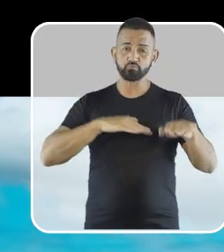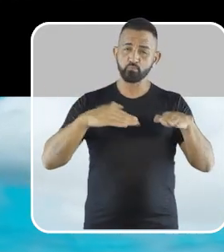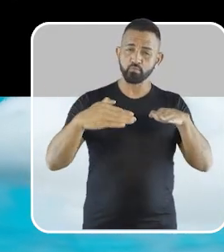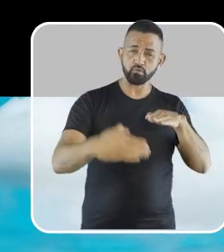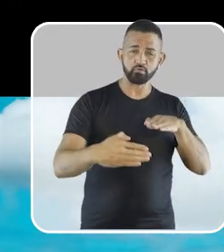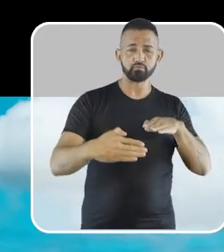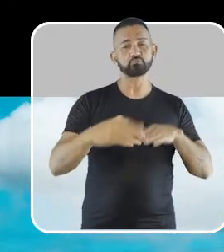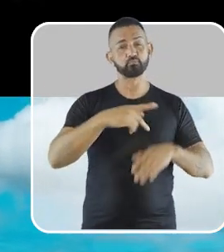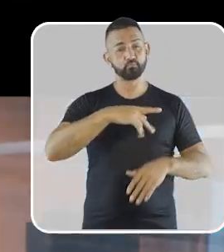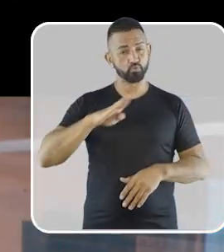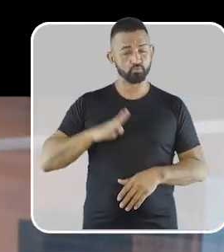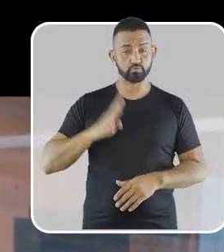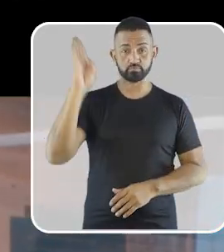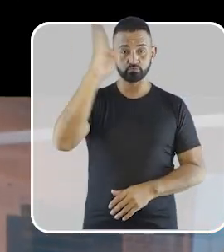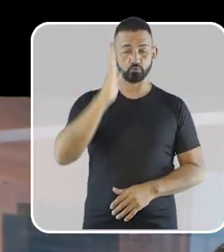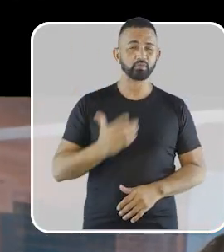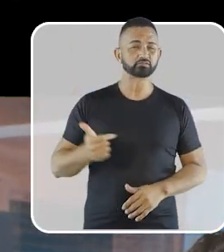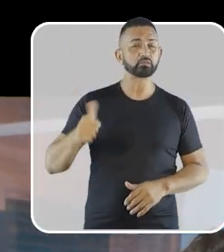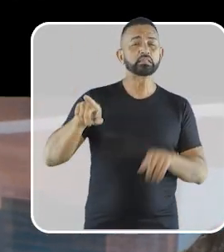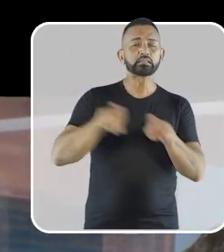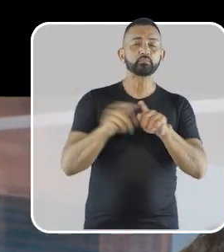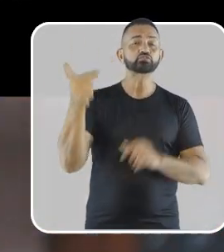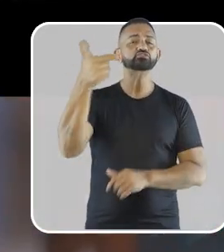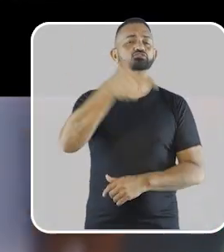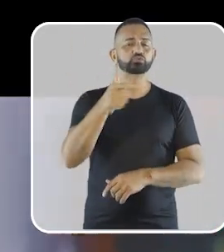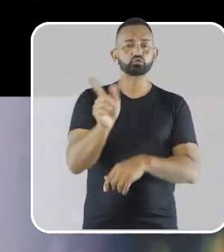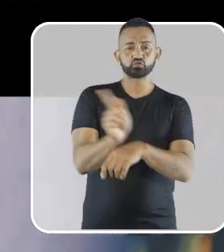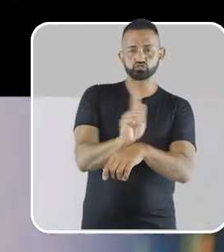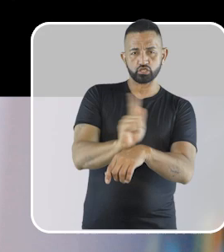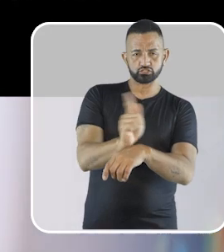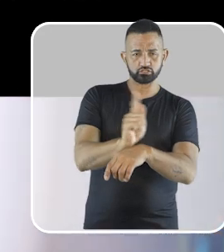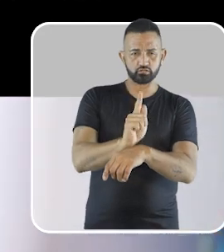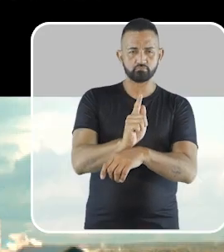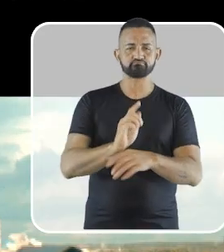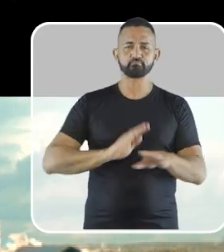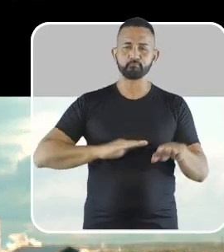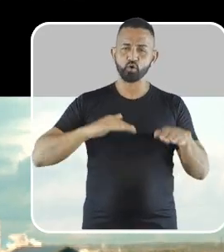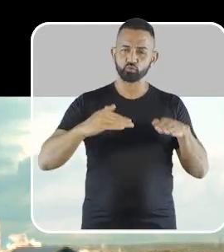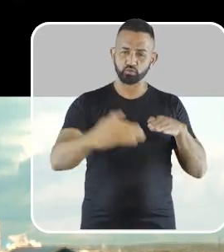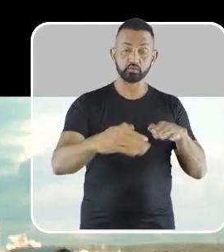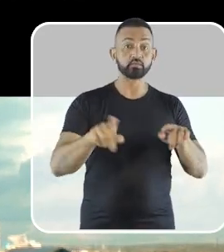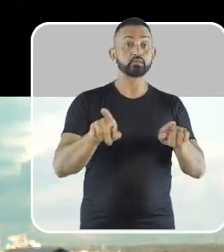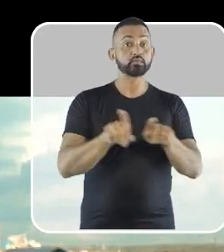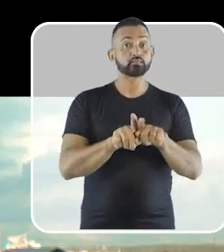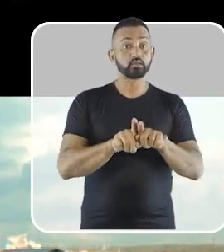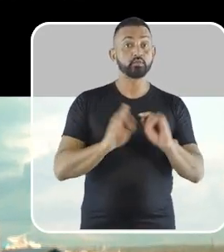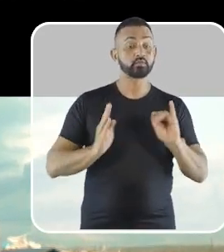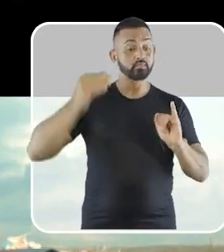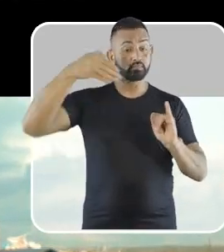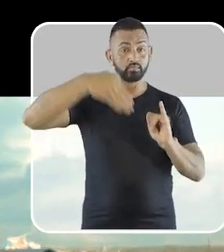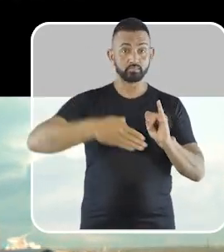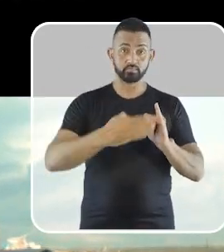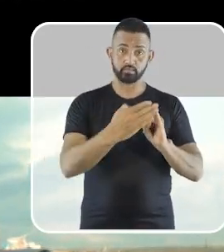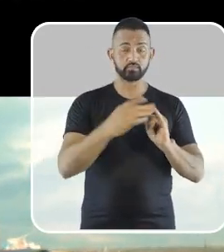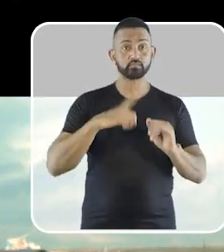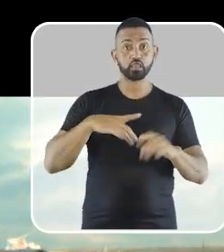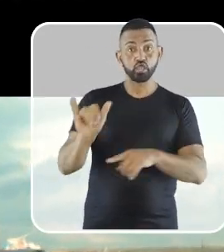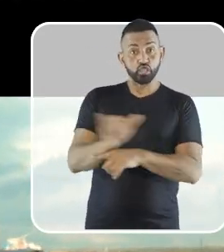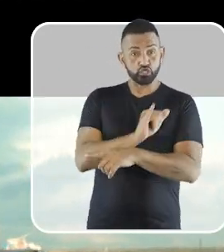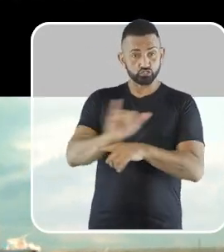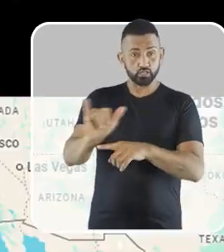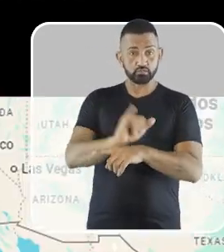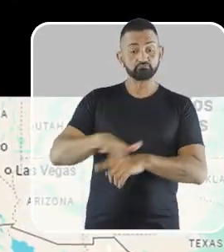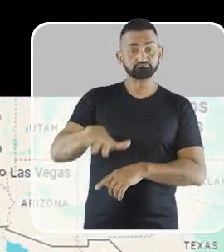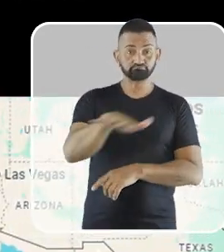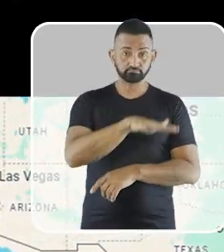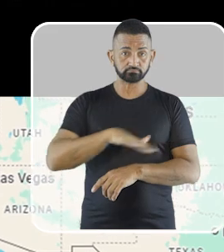porto público do Brasil e ocupa o segundo lugar em gestão portuária. O complexo portuário do Itaqui também é o mais